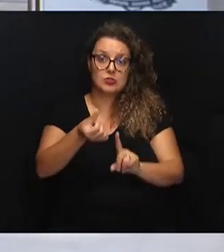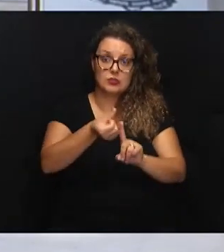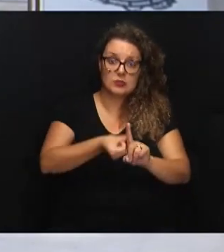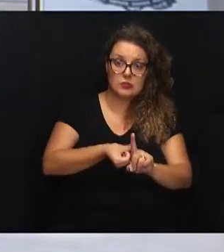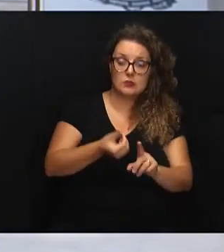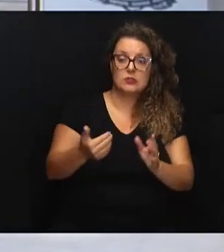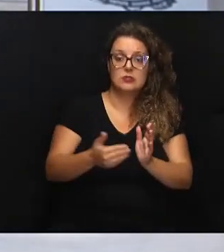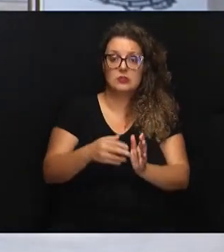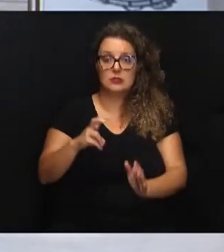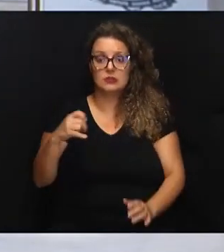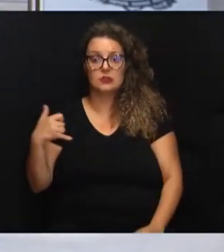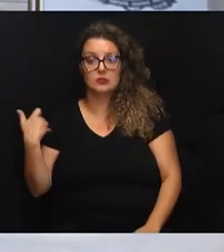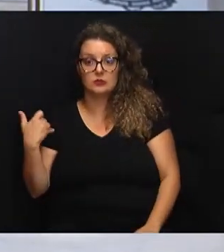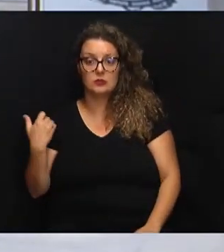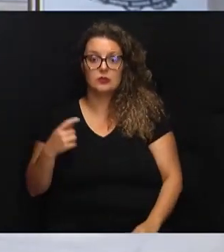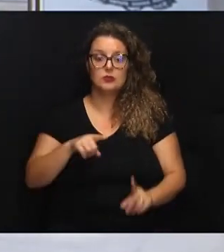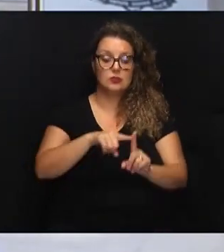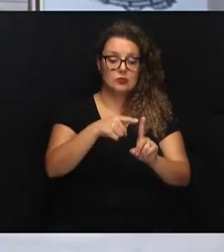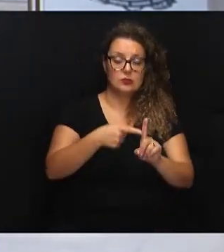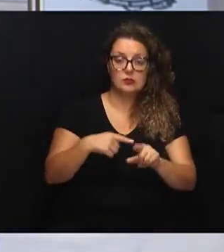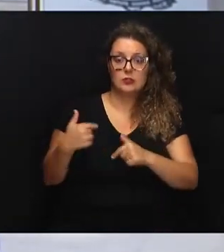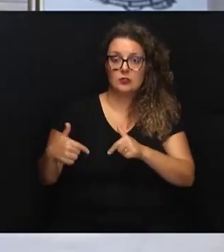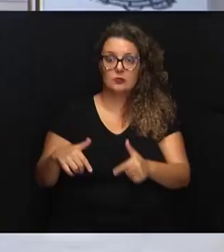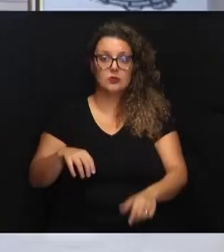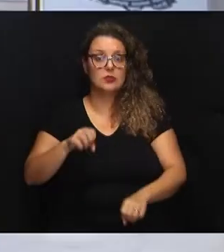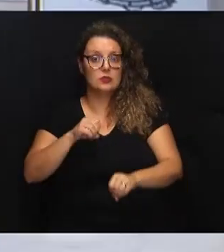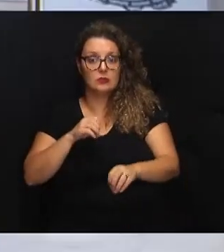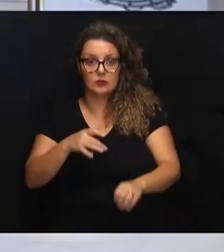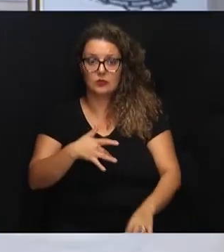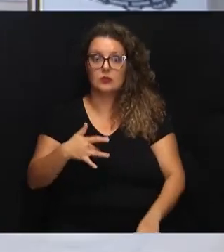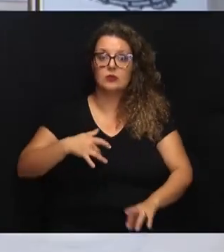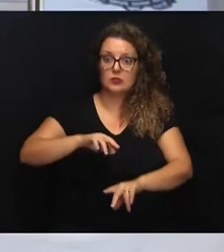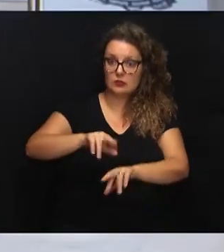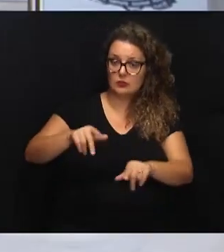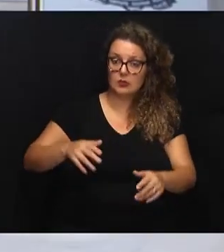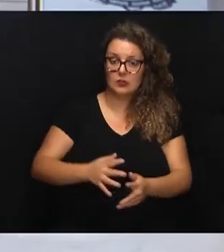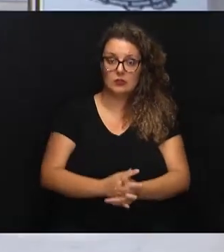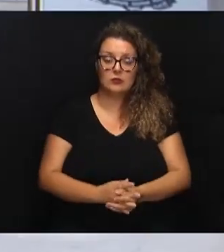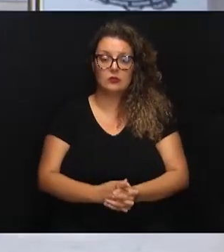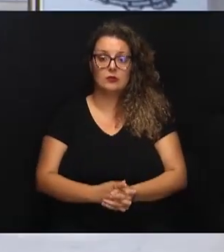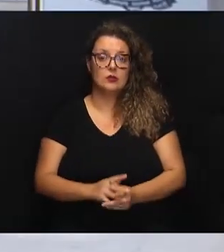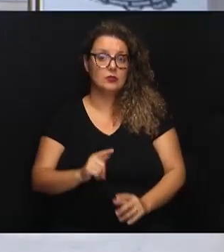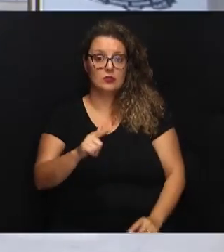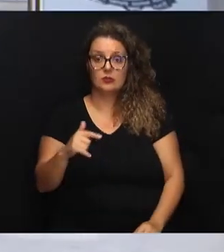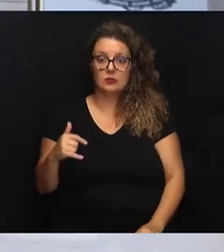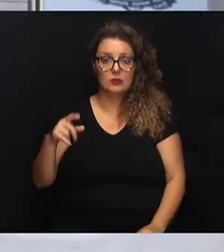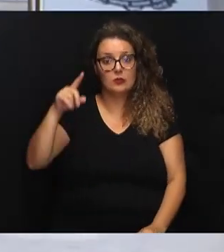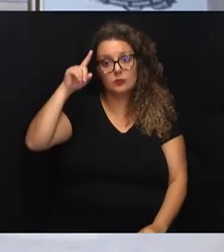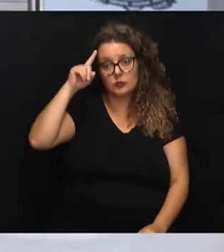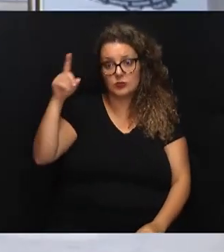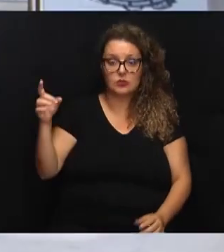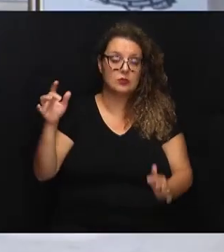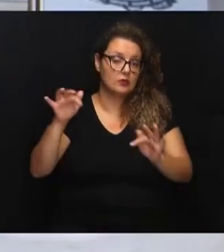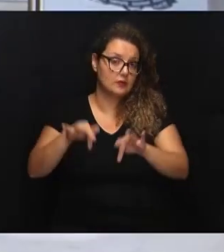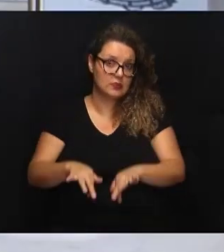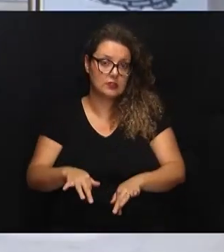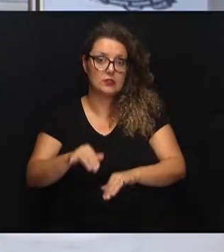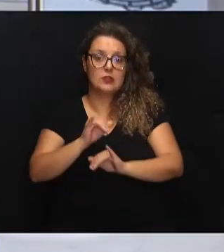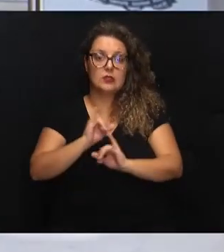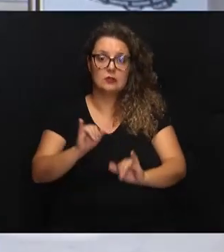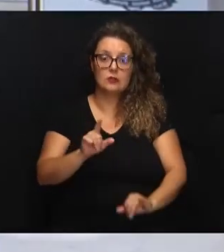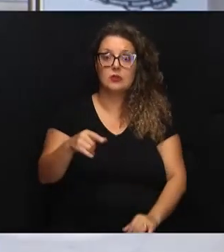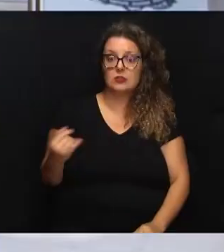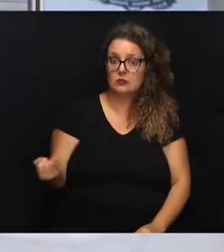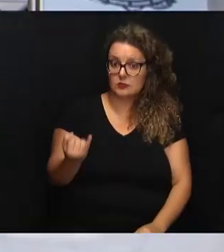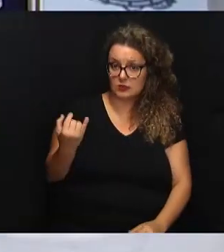anos, gestantes, trabalhadores da educação, da saúde, dentre vários outros. Não temos uma data para terminar a campanha, mas o importante é que as pessoas